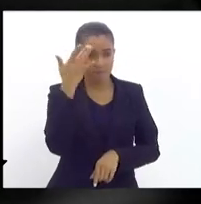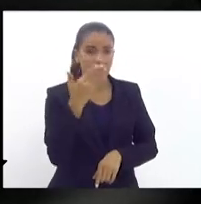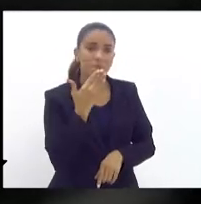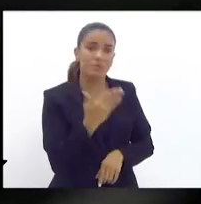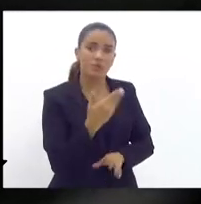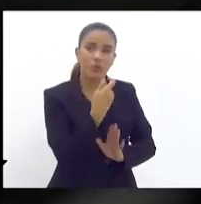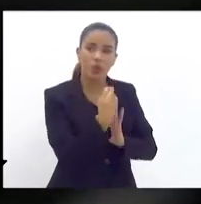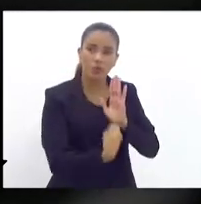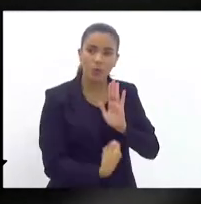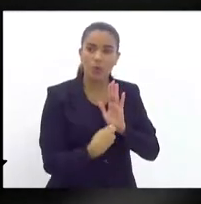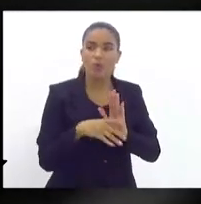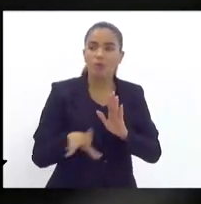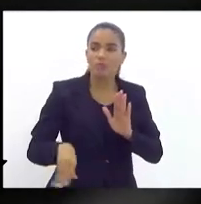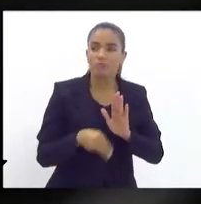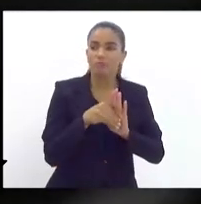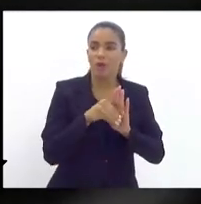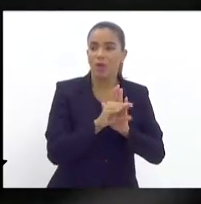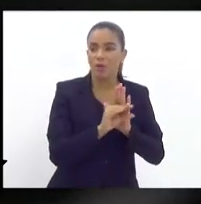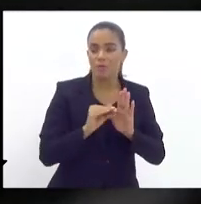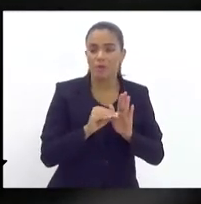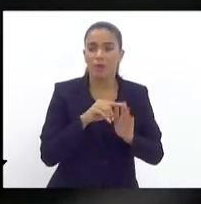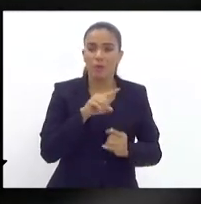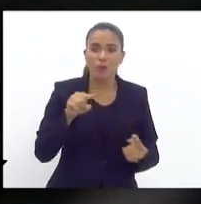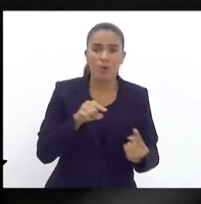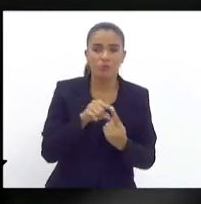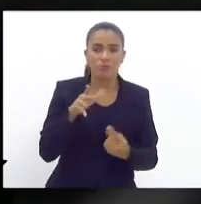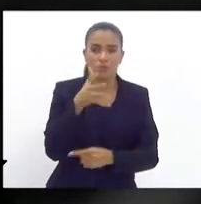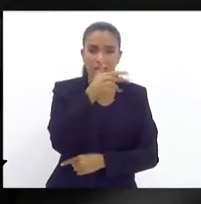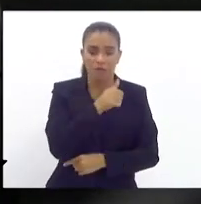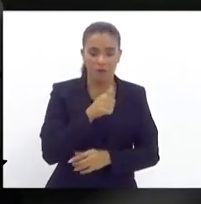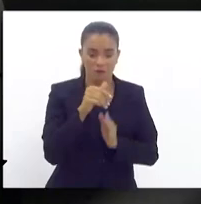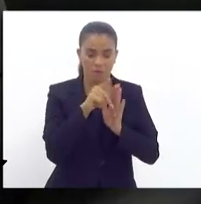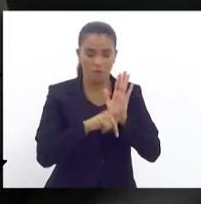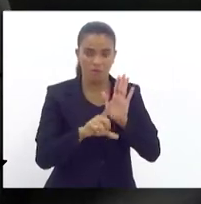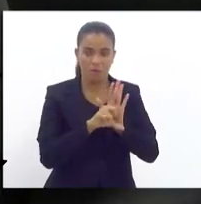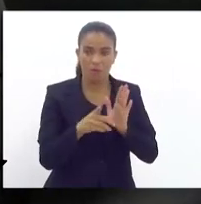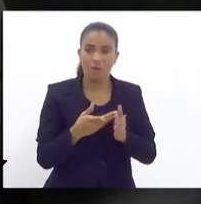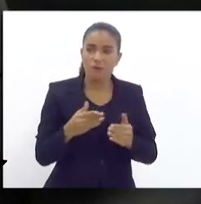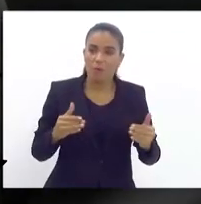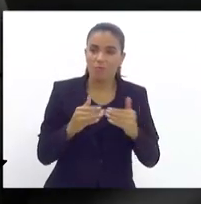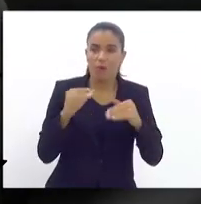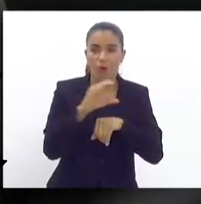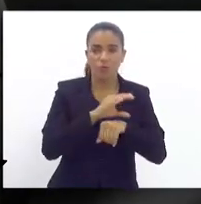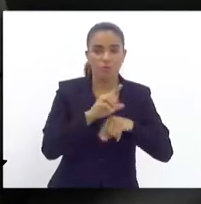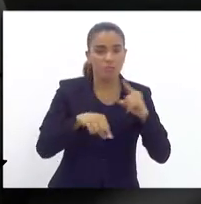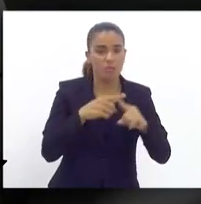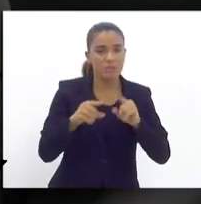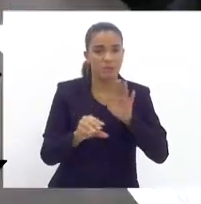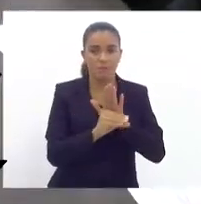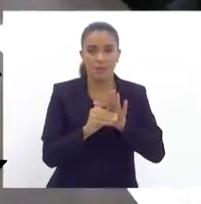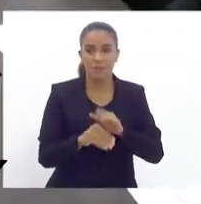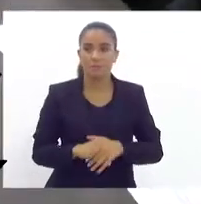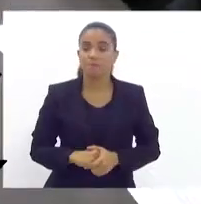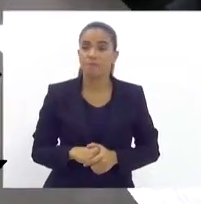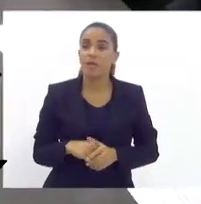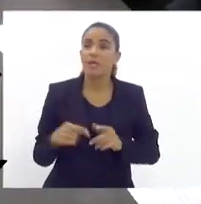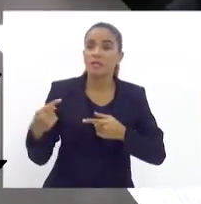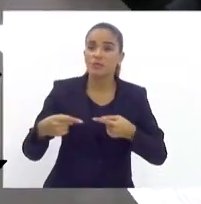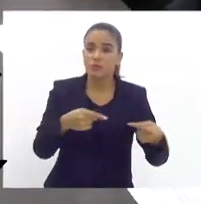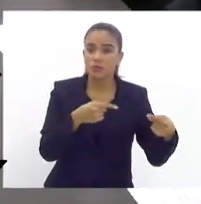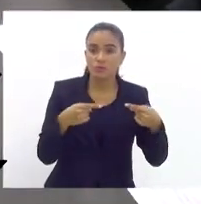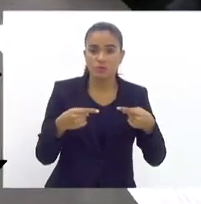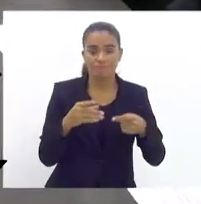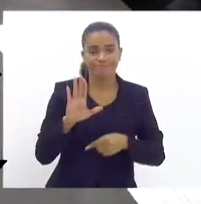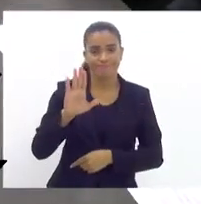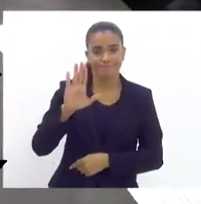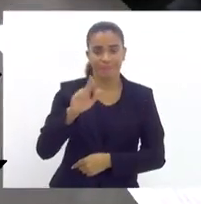a gente incluiu as emendas com o intuito de salvar o projeto. Então, condicionalidade com emendas, presidente. Em discussão. Senhor